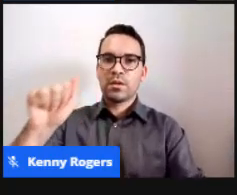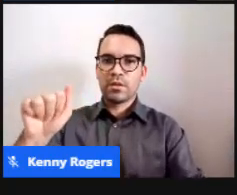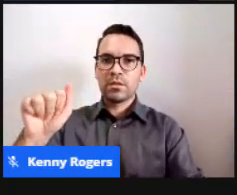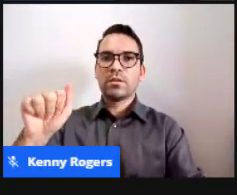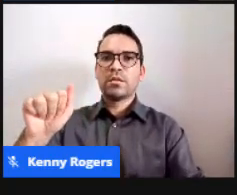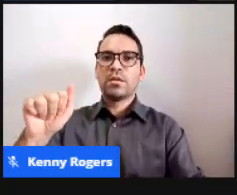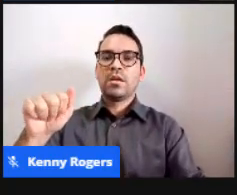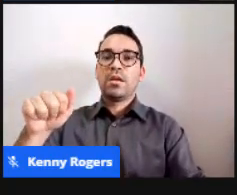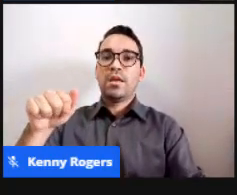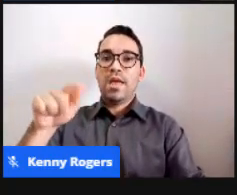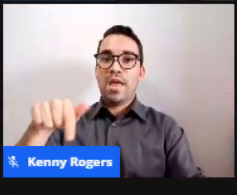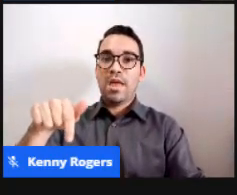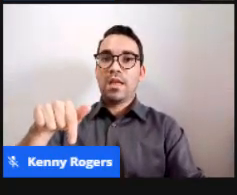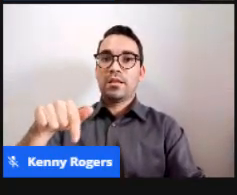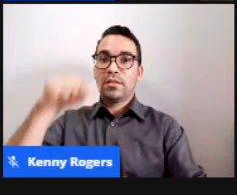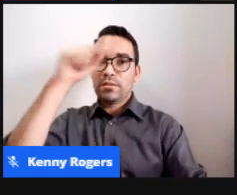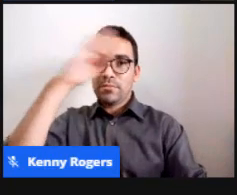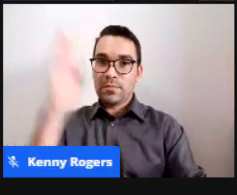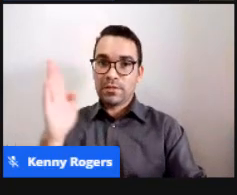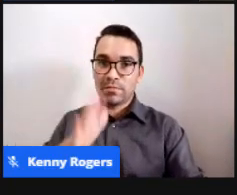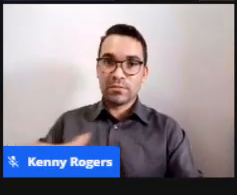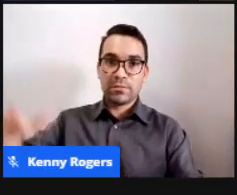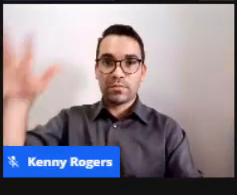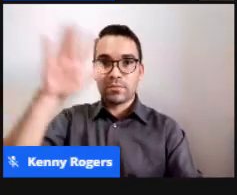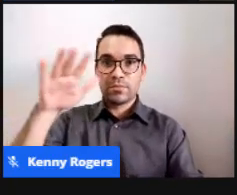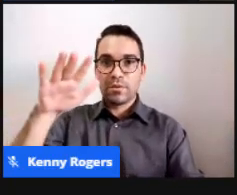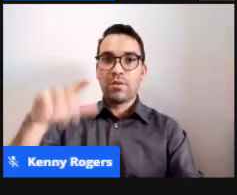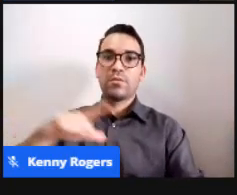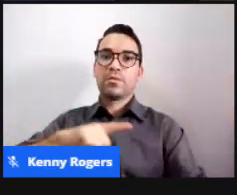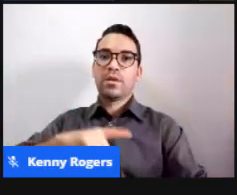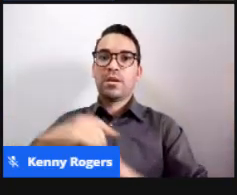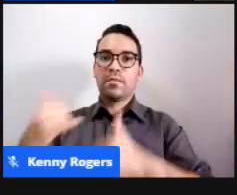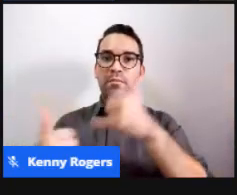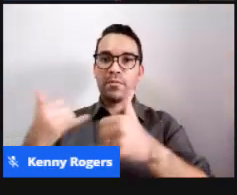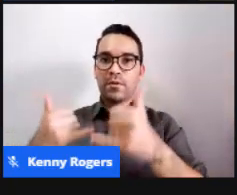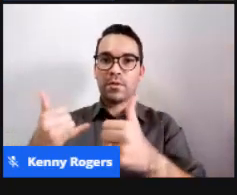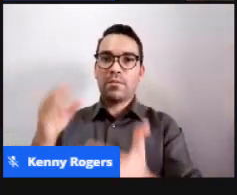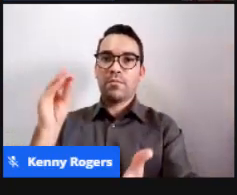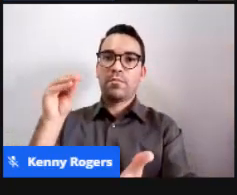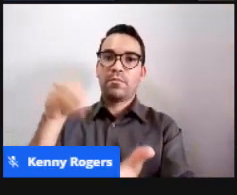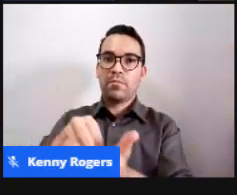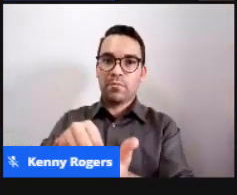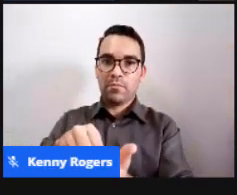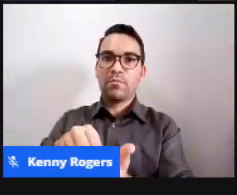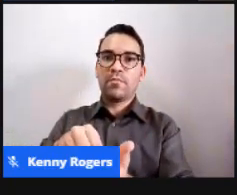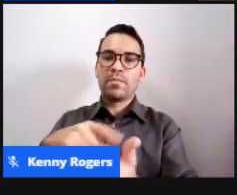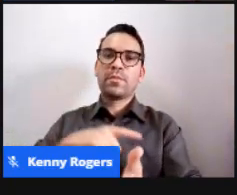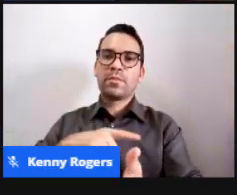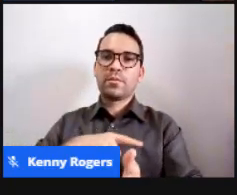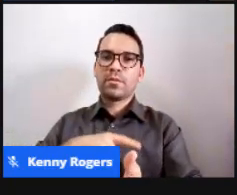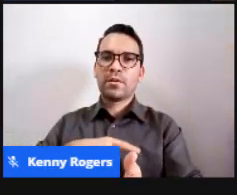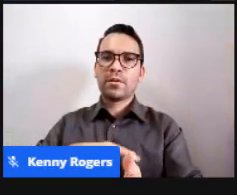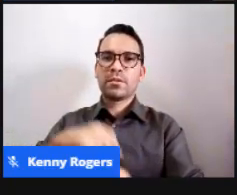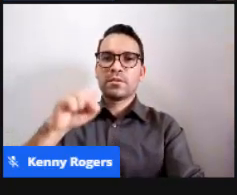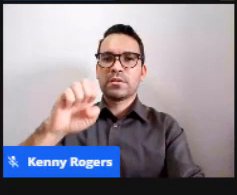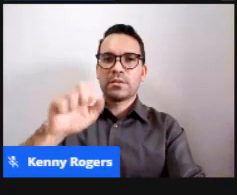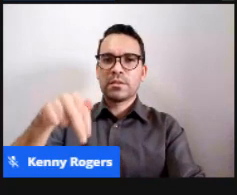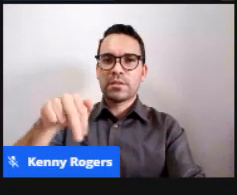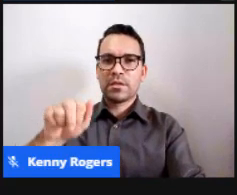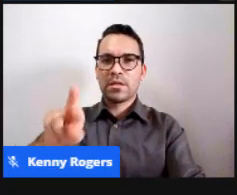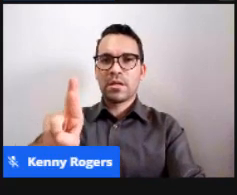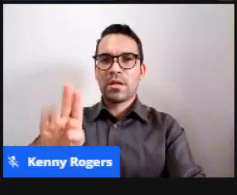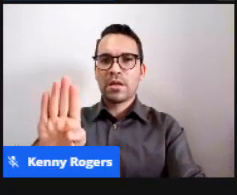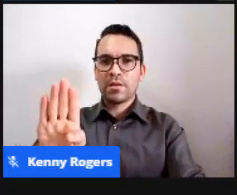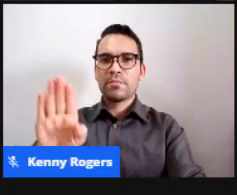um pouquinho, tá bom? A gente, coisas que estão todas no IBGE, na SEMAG, né? Planurb, Ministério do Meio Ambiente, e assim